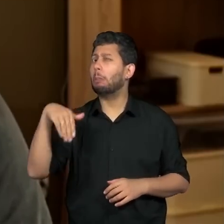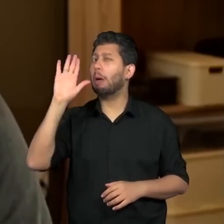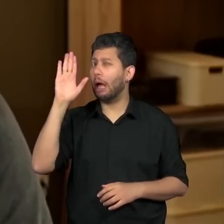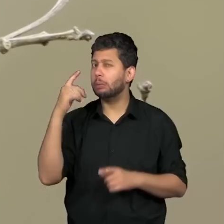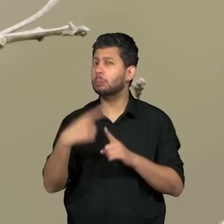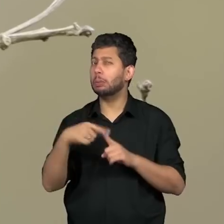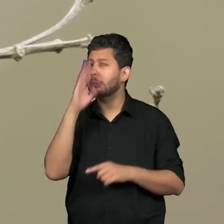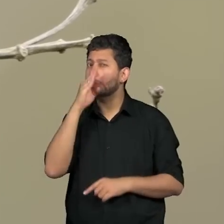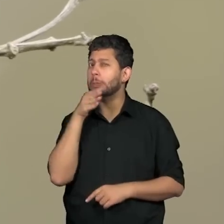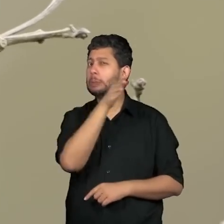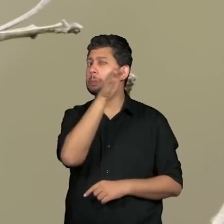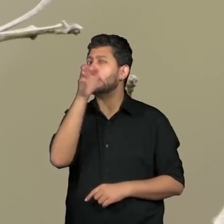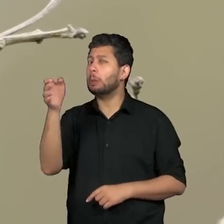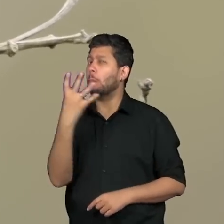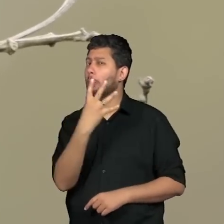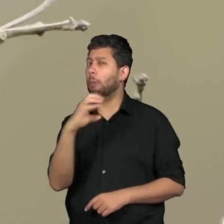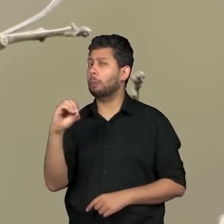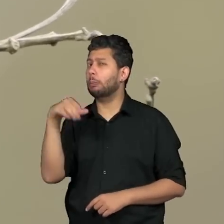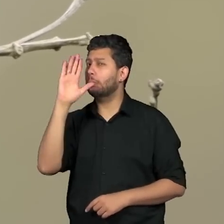pelo Brasil.